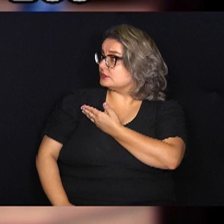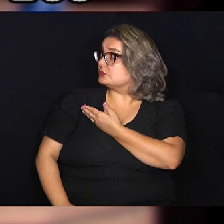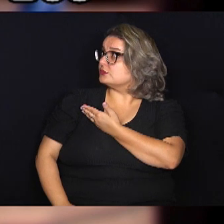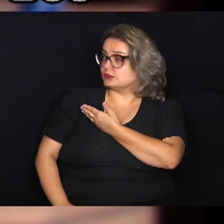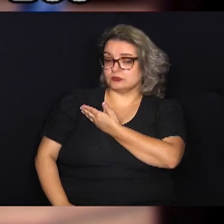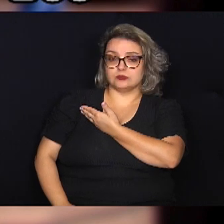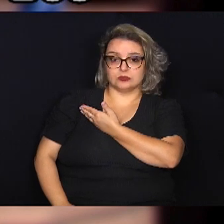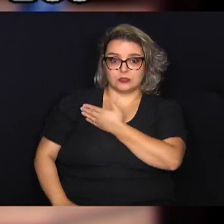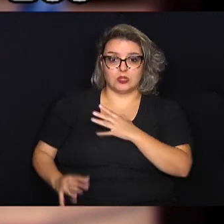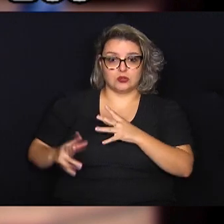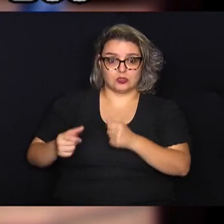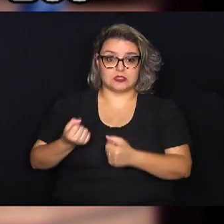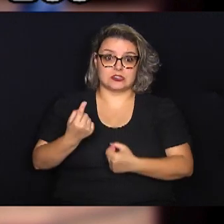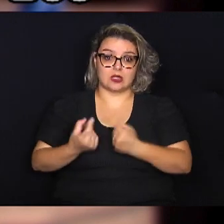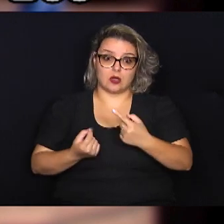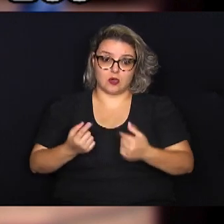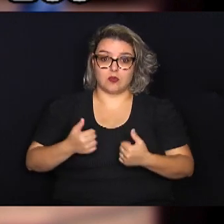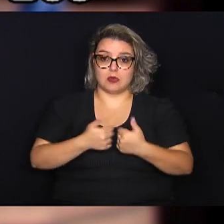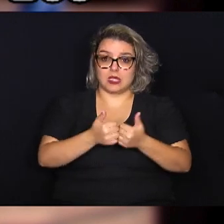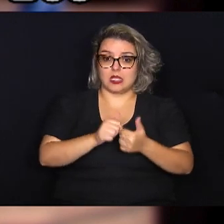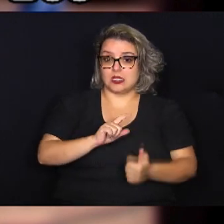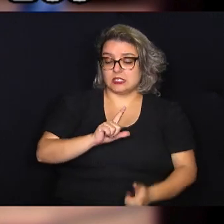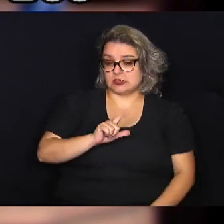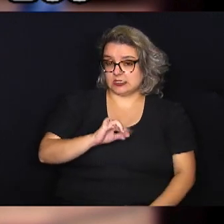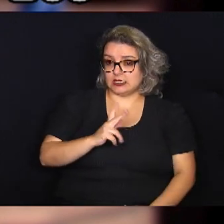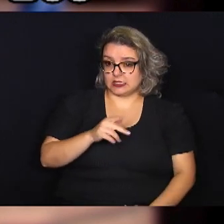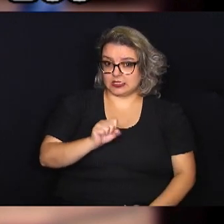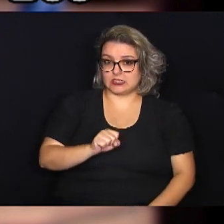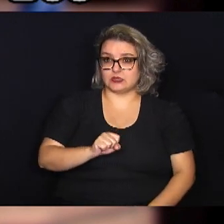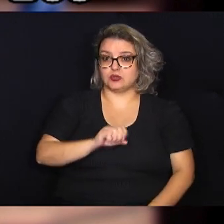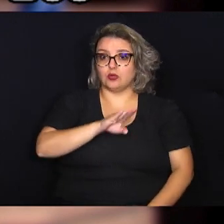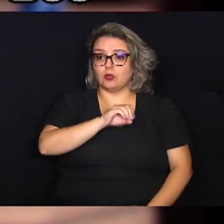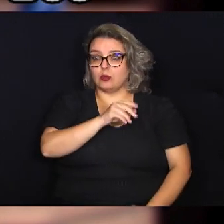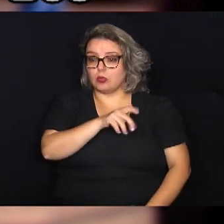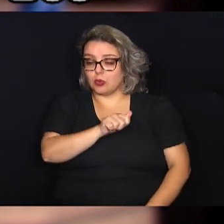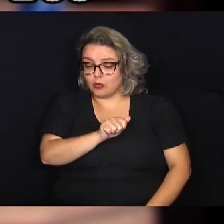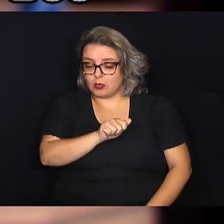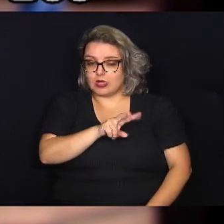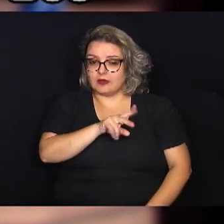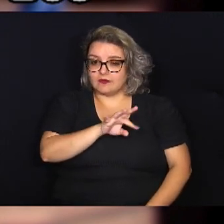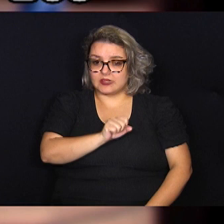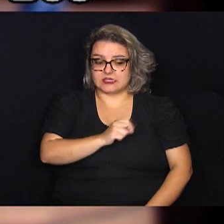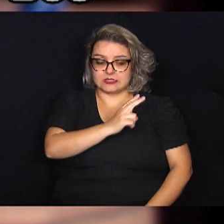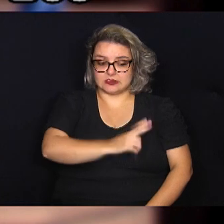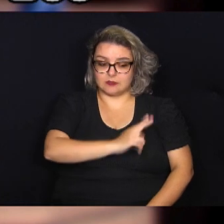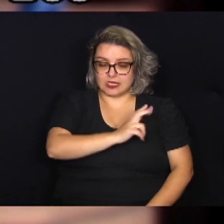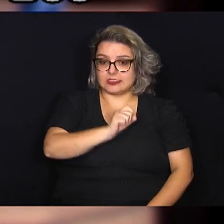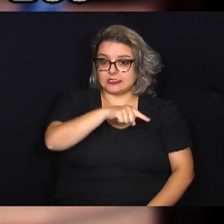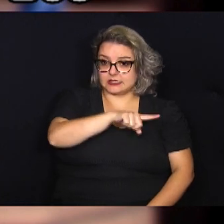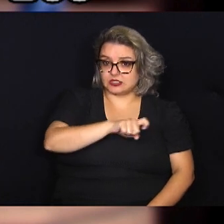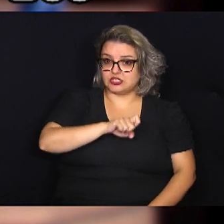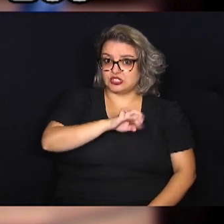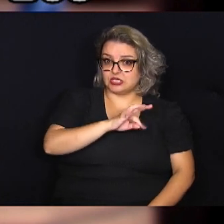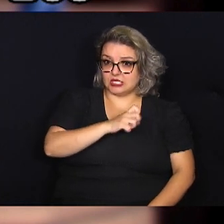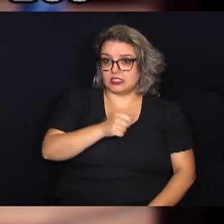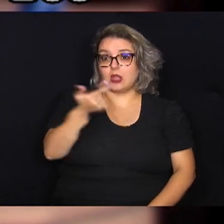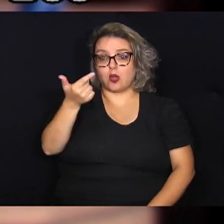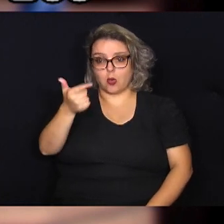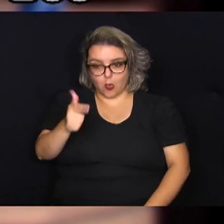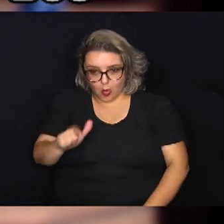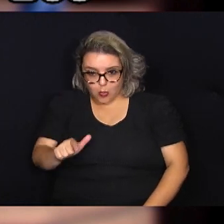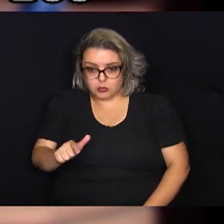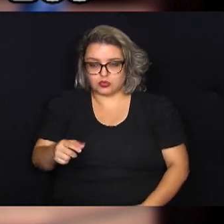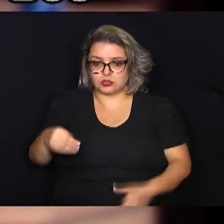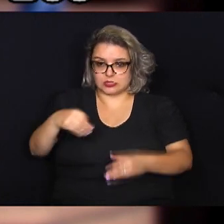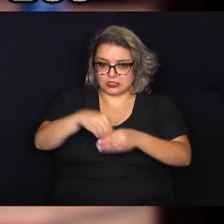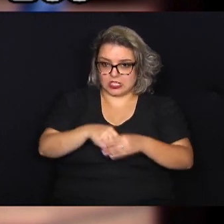265, algumas linhas que ficam lá do Boa Vista e também da Padre Anchieta continuam sendo atendidas dentro